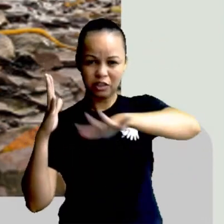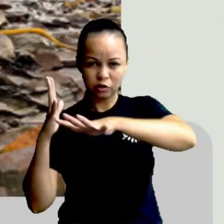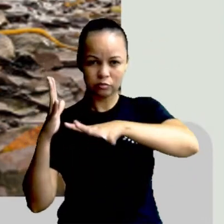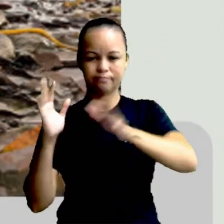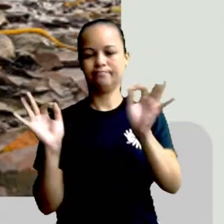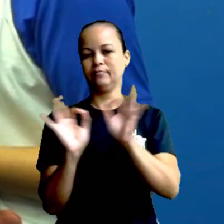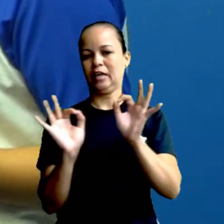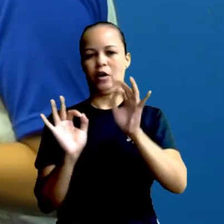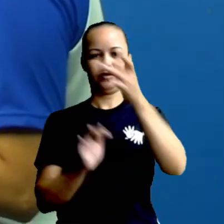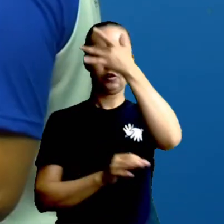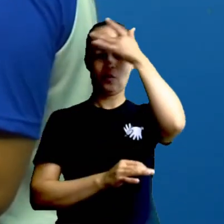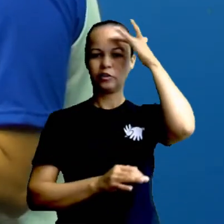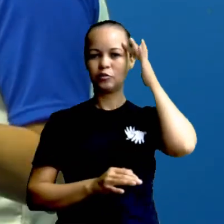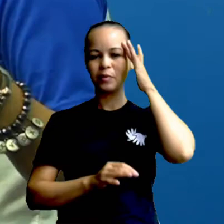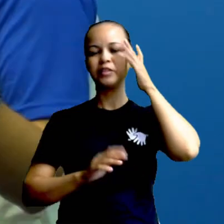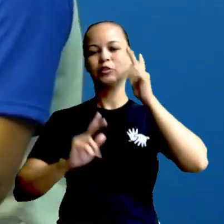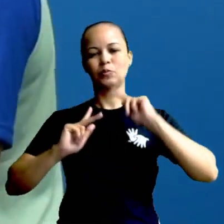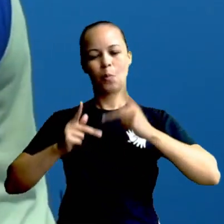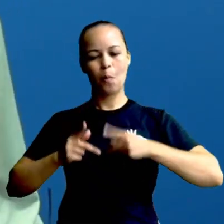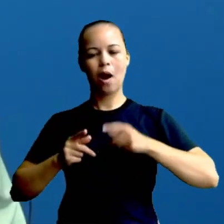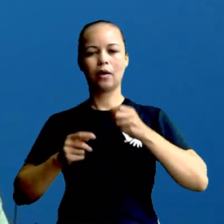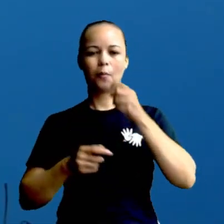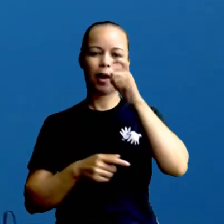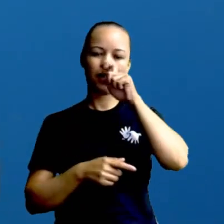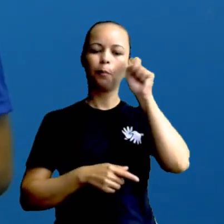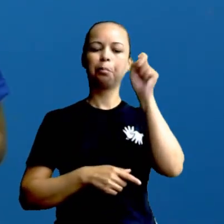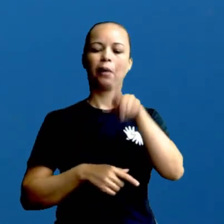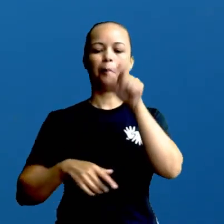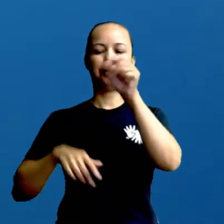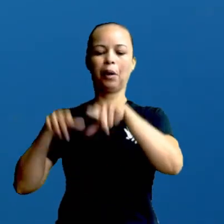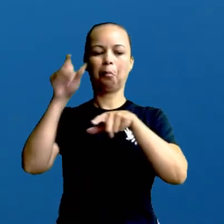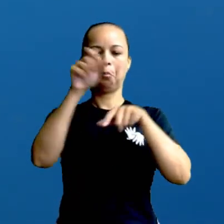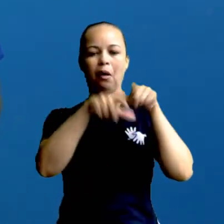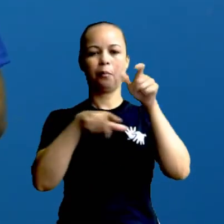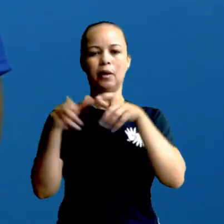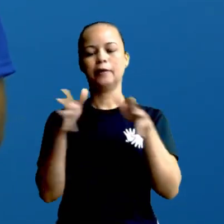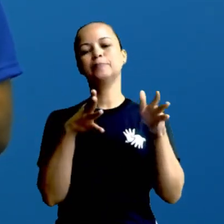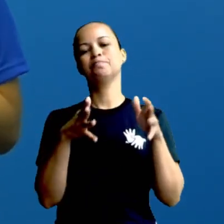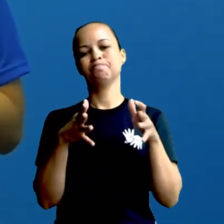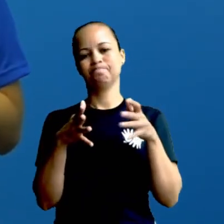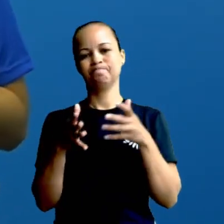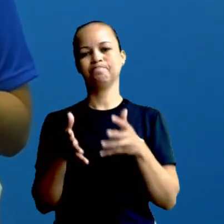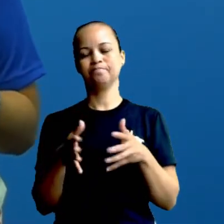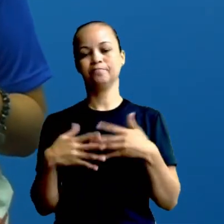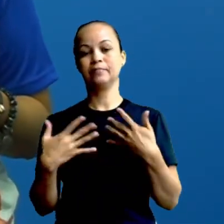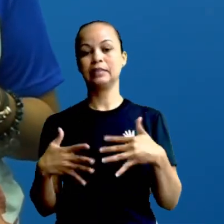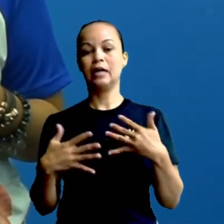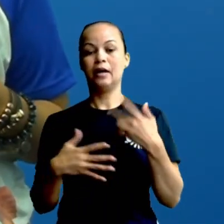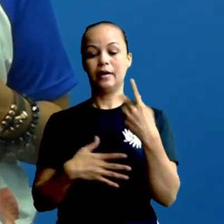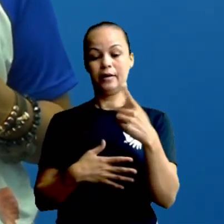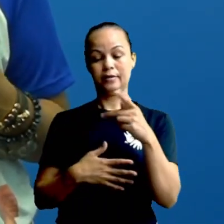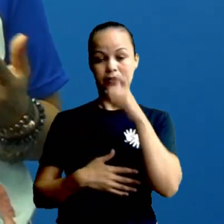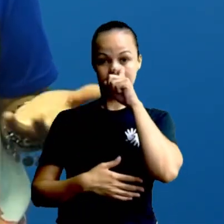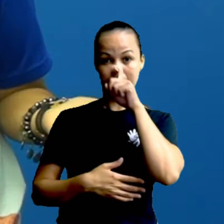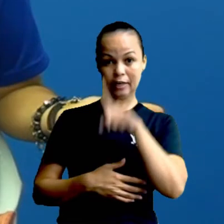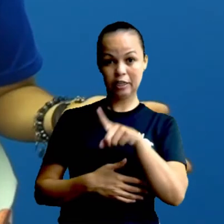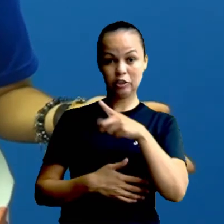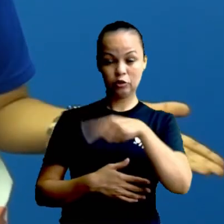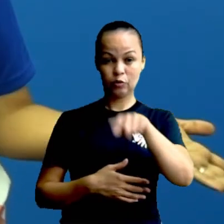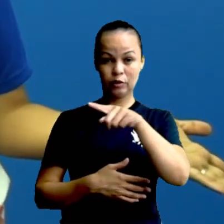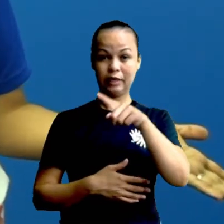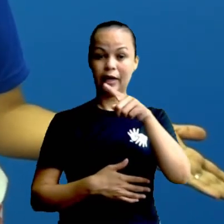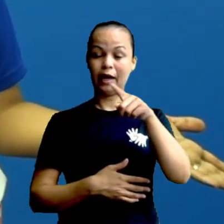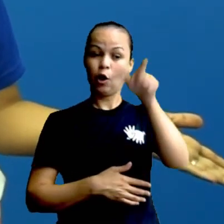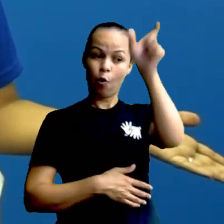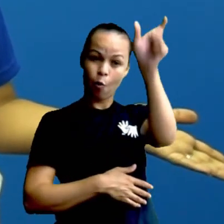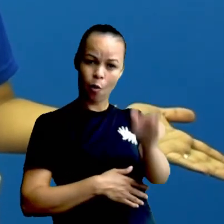é? A gente não tem aí a natureza fazendo esse trabalho. Esse lixo que está aí é lixo jogado